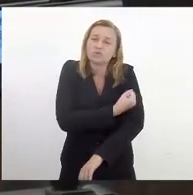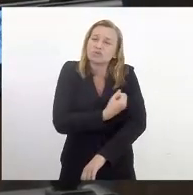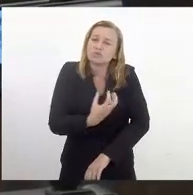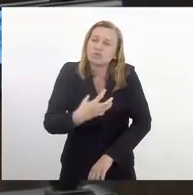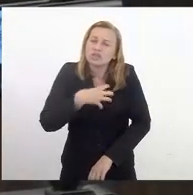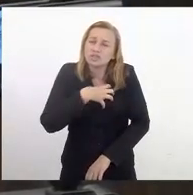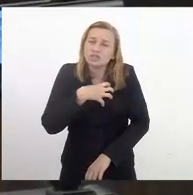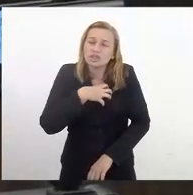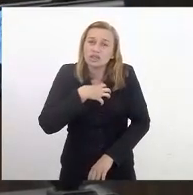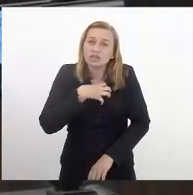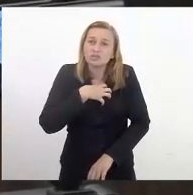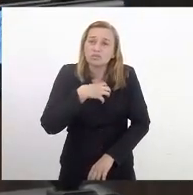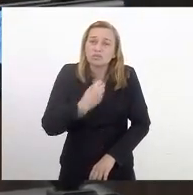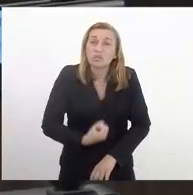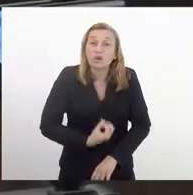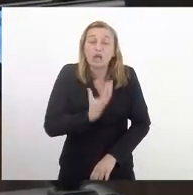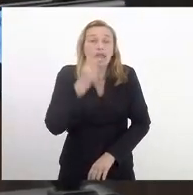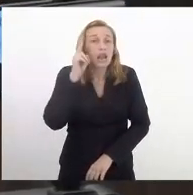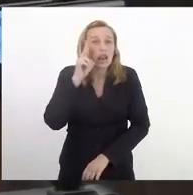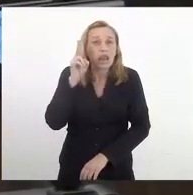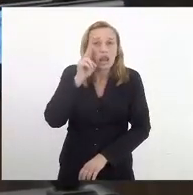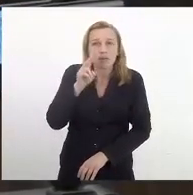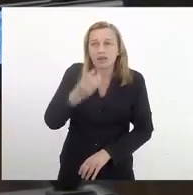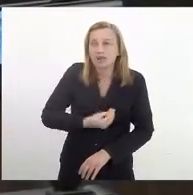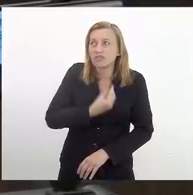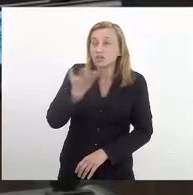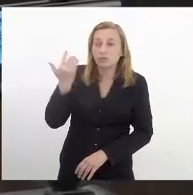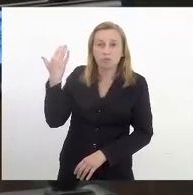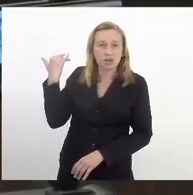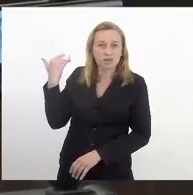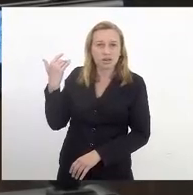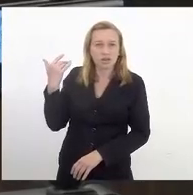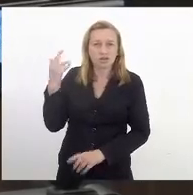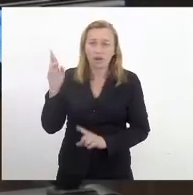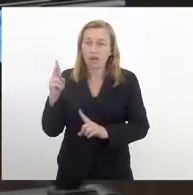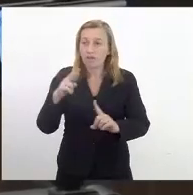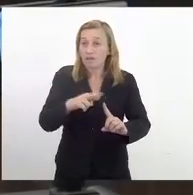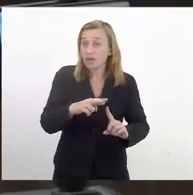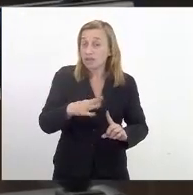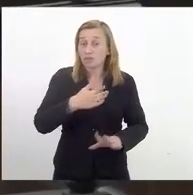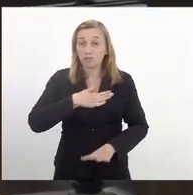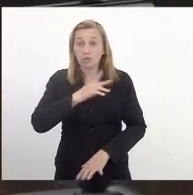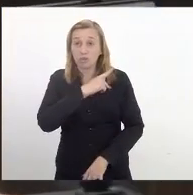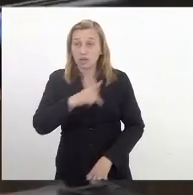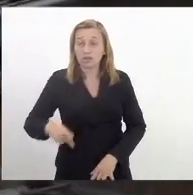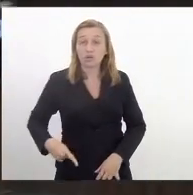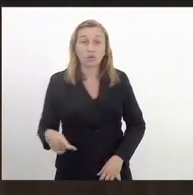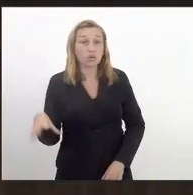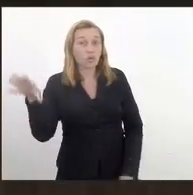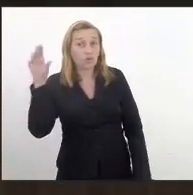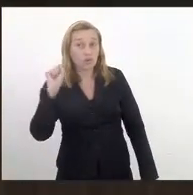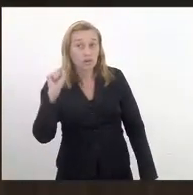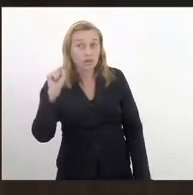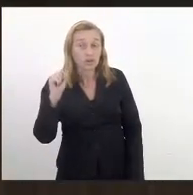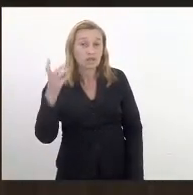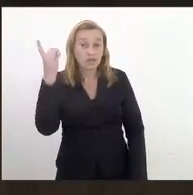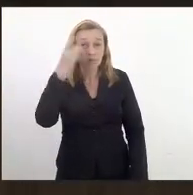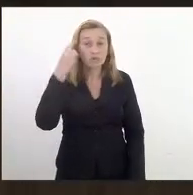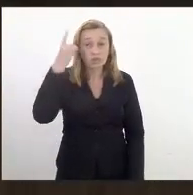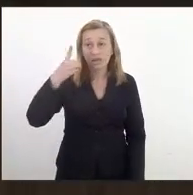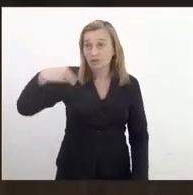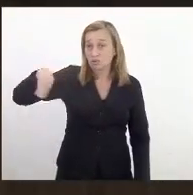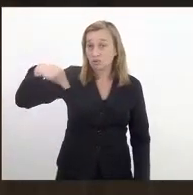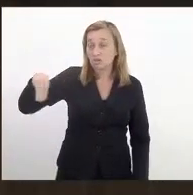poema quando se lembra da vida que teve não posso deixar de fazer uma referência Deputado meu presidente quando eu vi uma vez do deputado Carlos minc